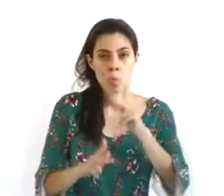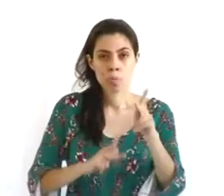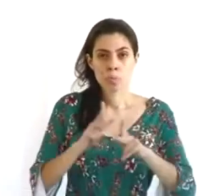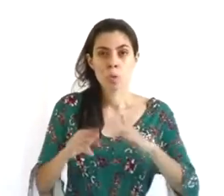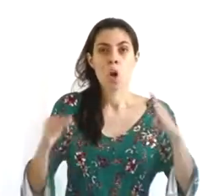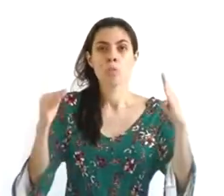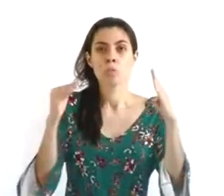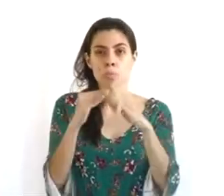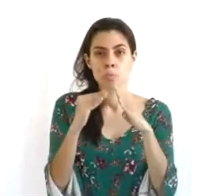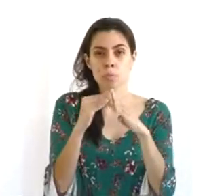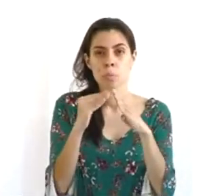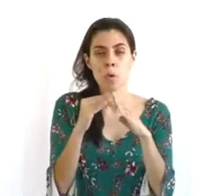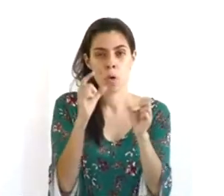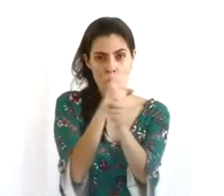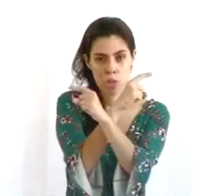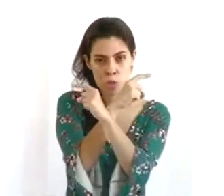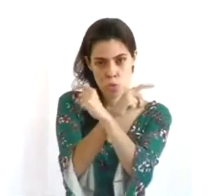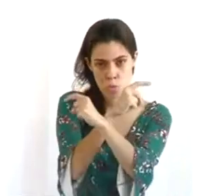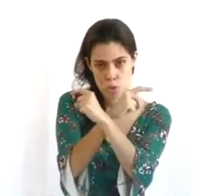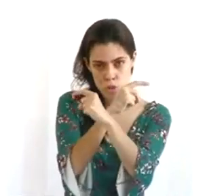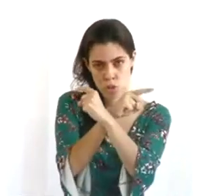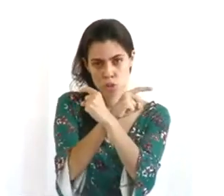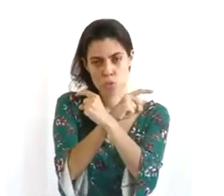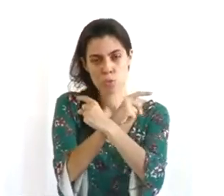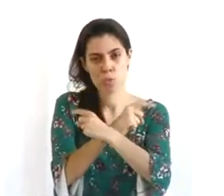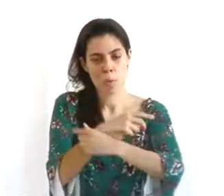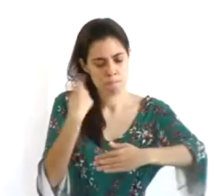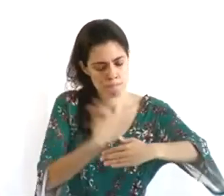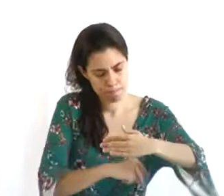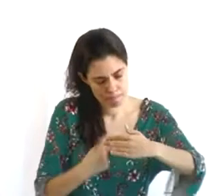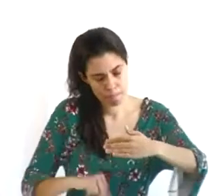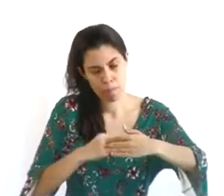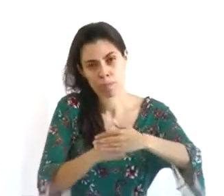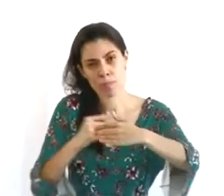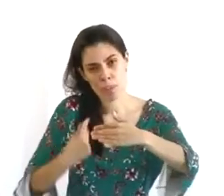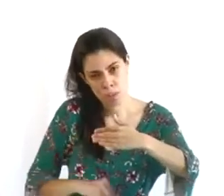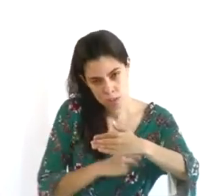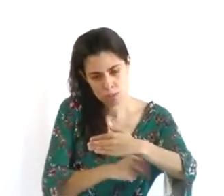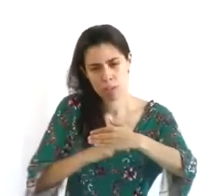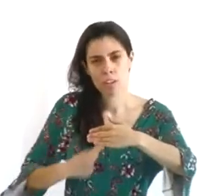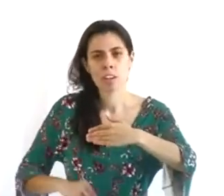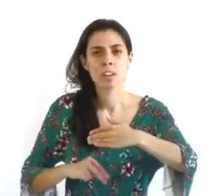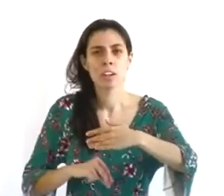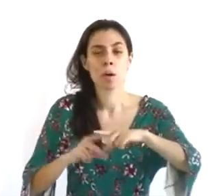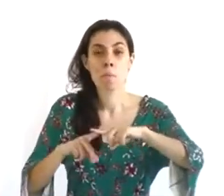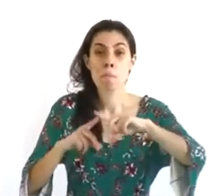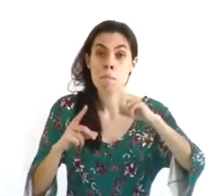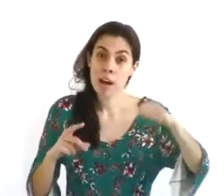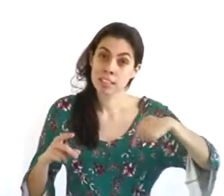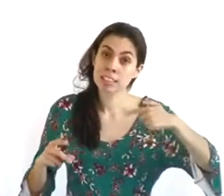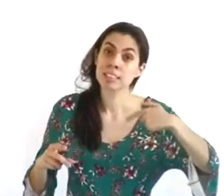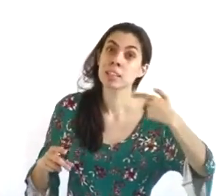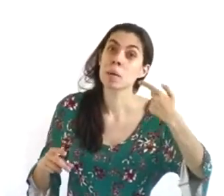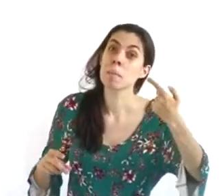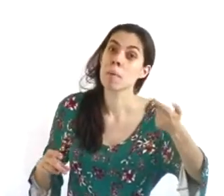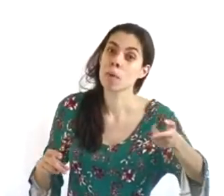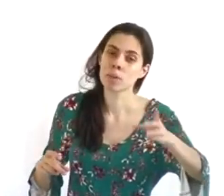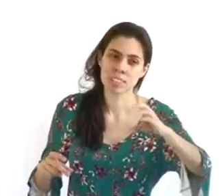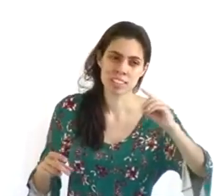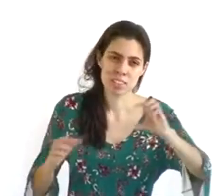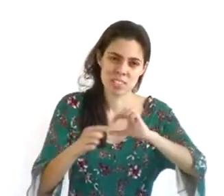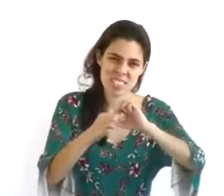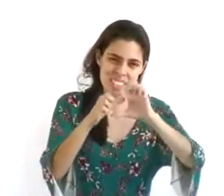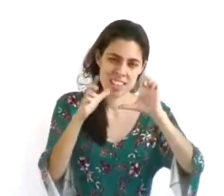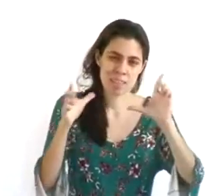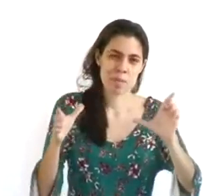Moisés, juntamente depois com Arão, e todo aquele povo seria liberto com o braço forte. O mar vermelho não seria um obstáculo,